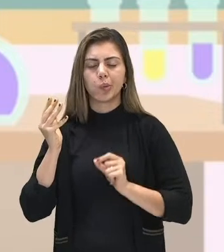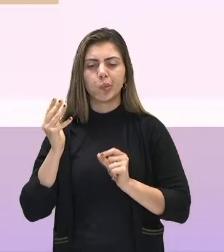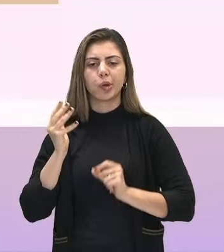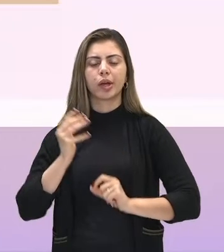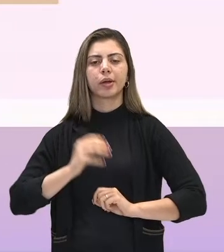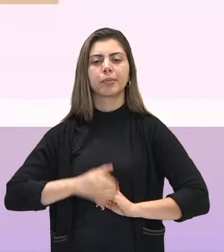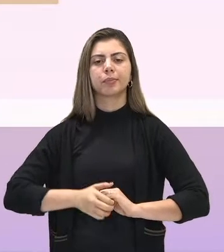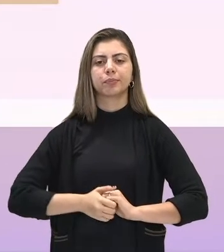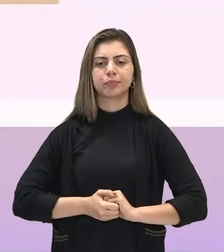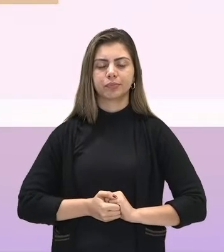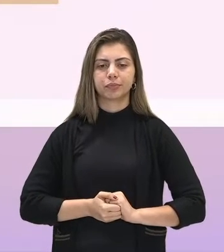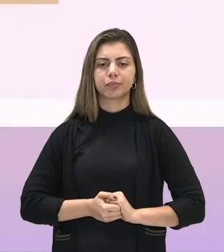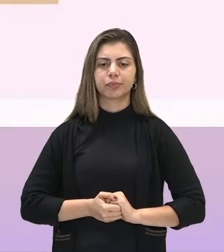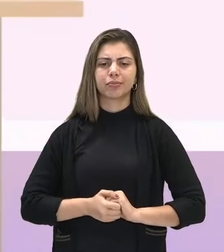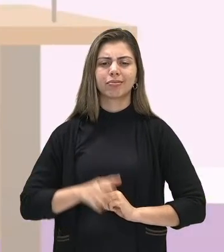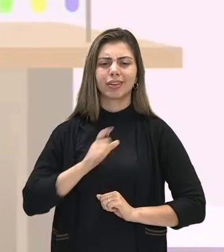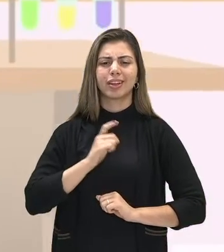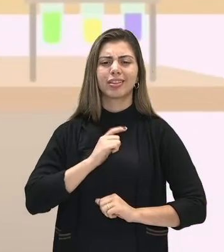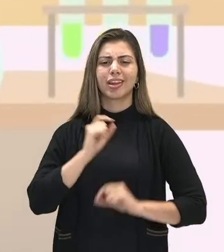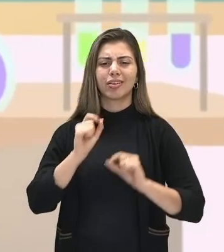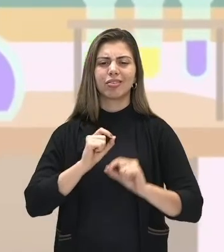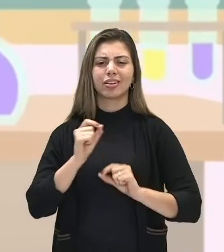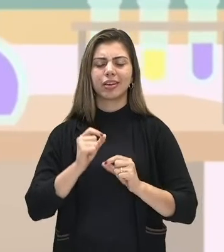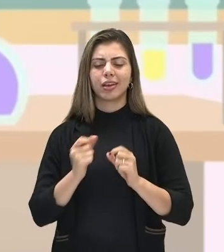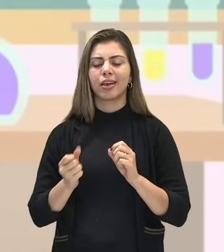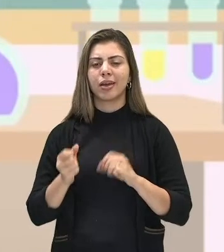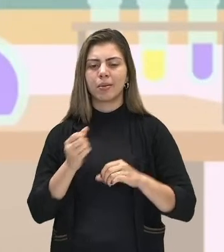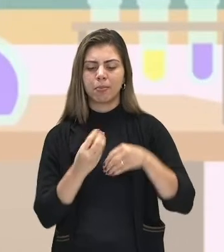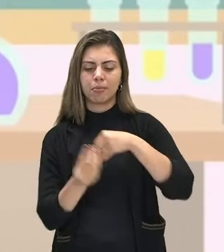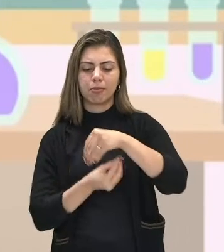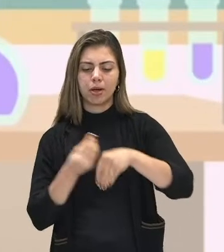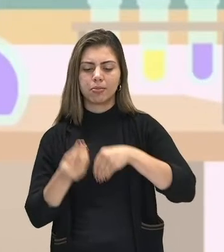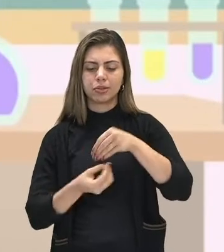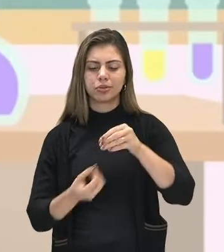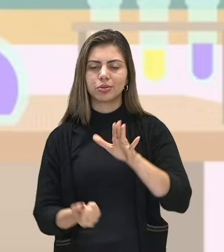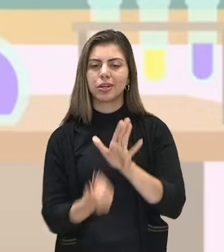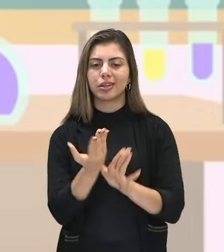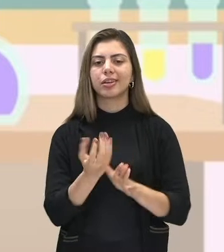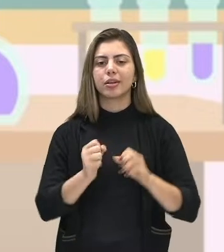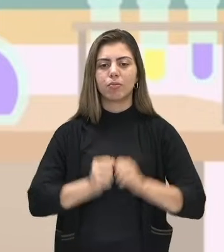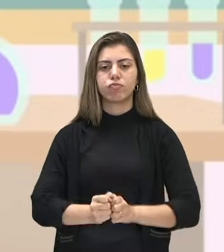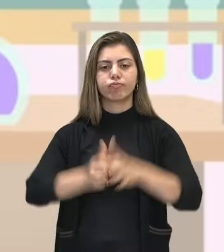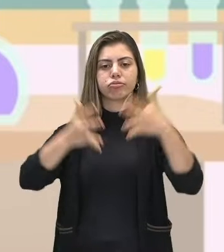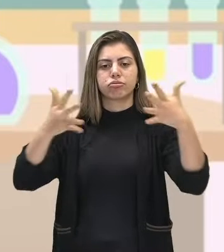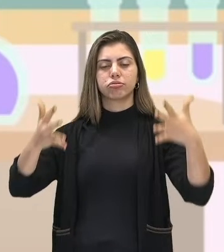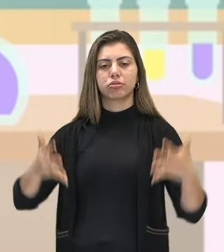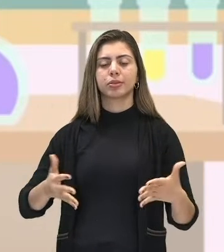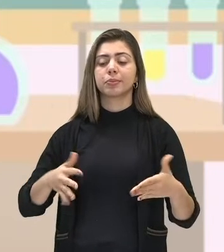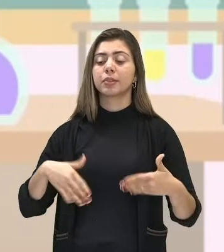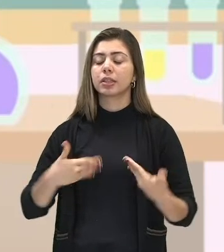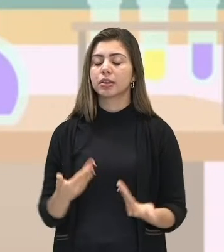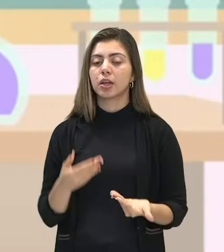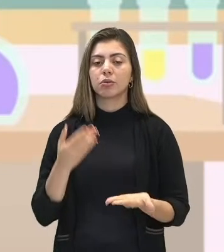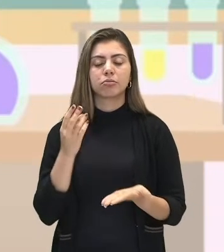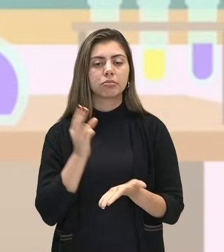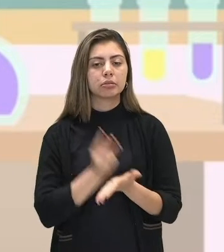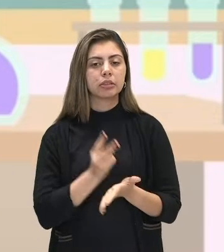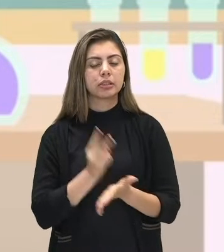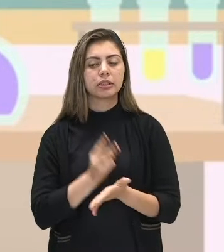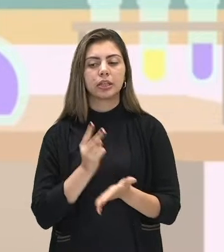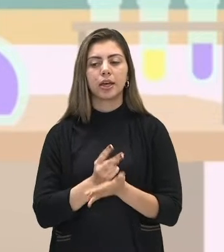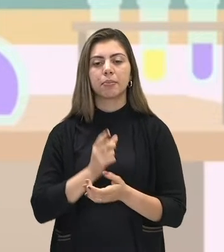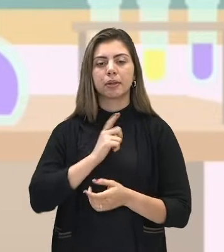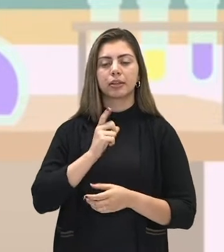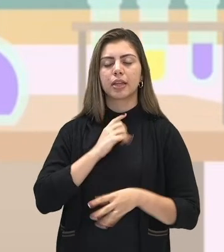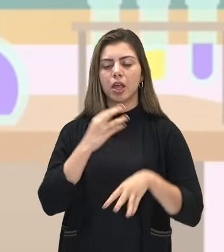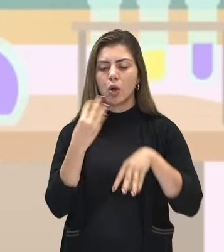esse produto final, uma explosão. Então, toda reação de